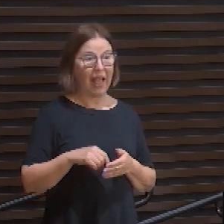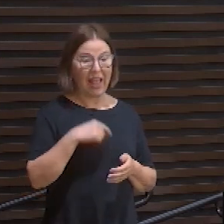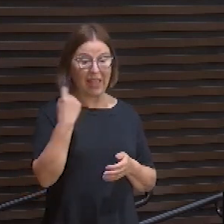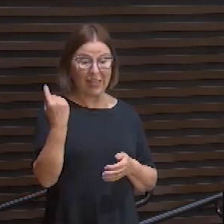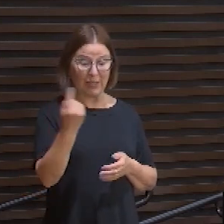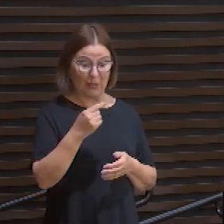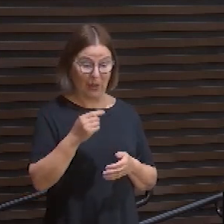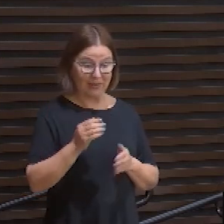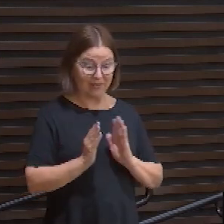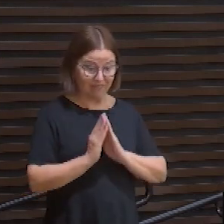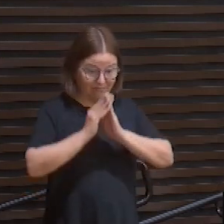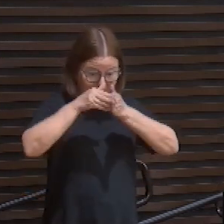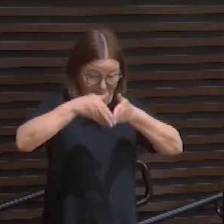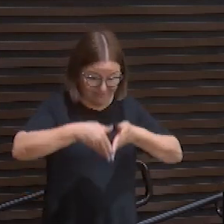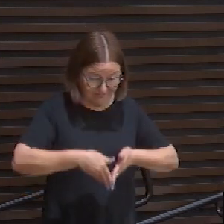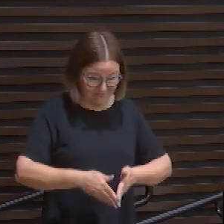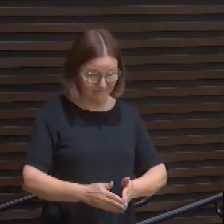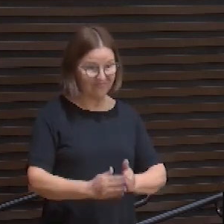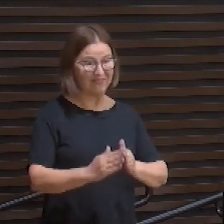mergulho.